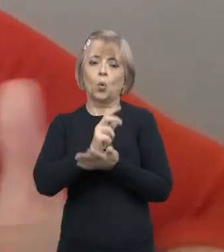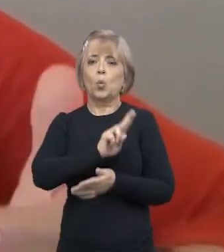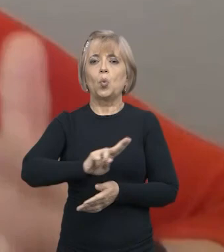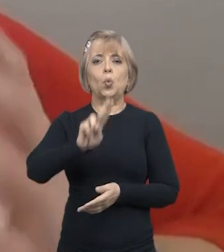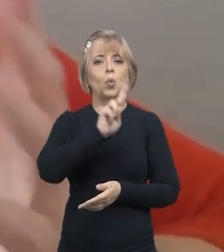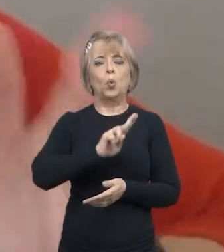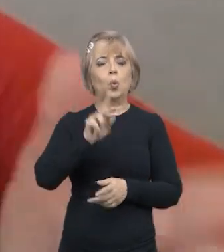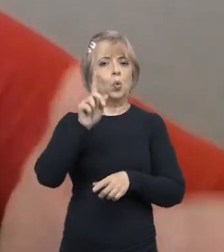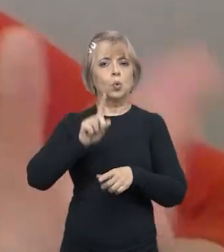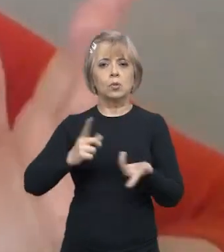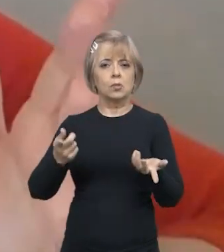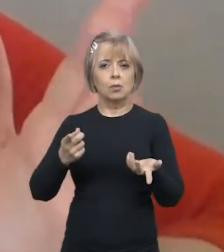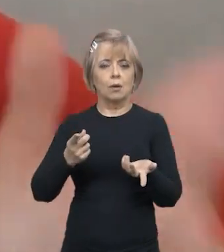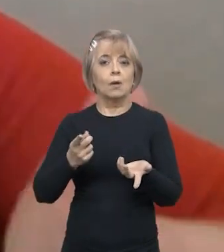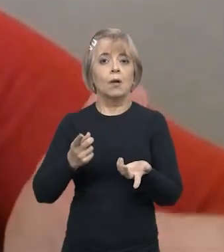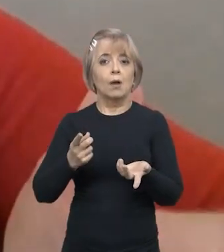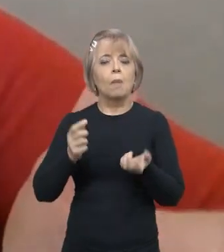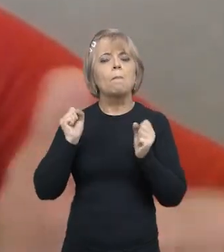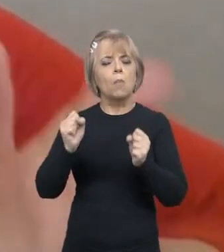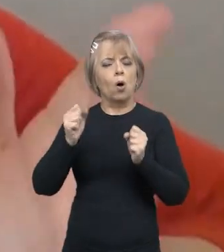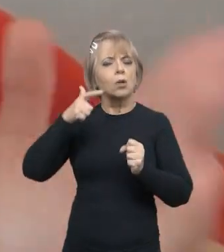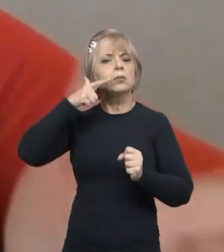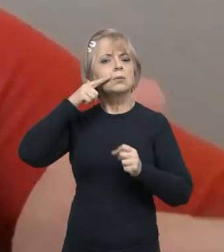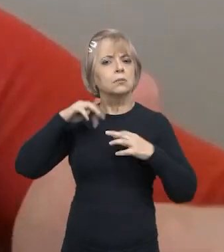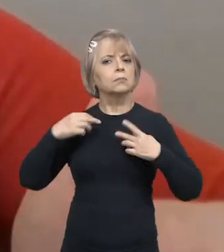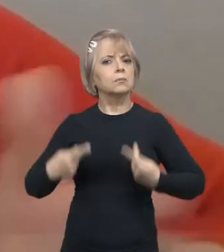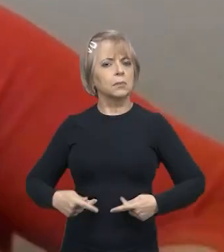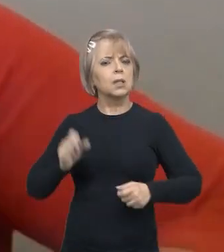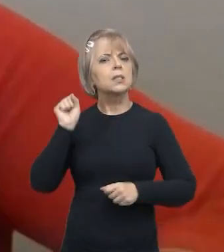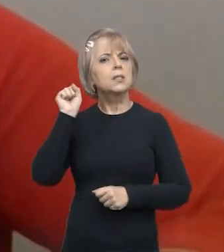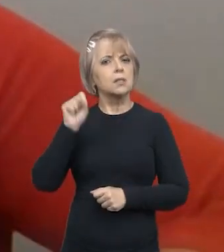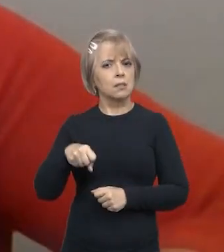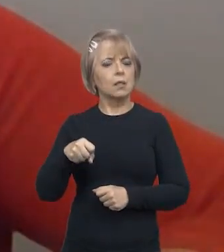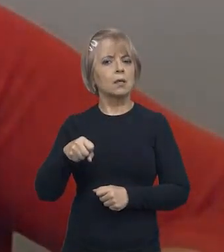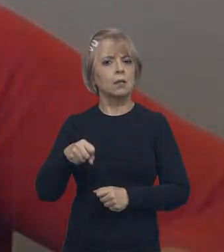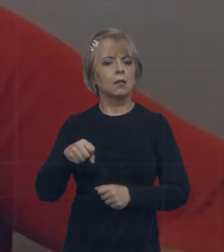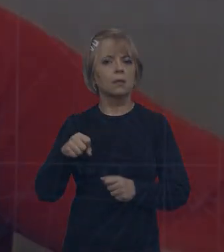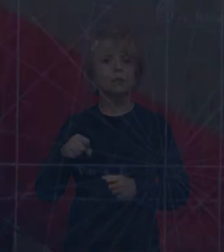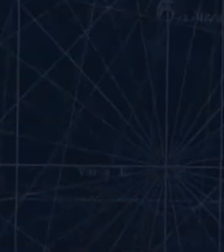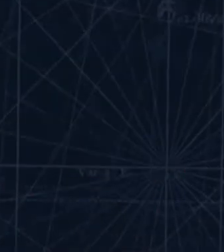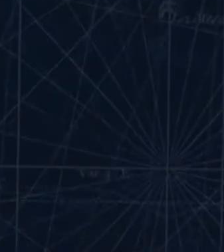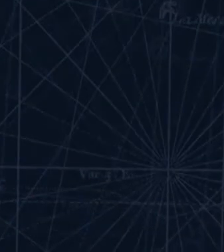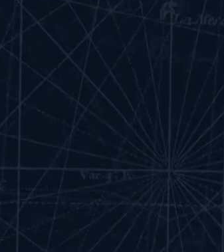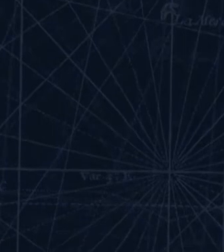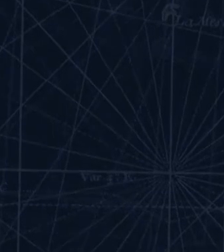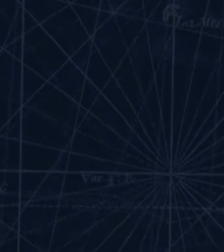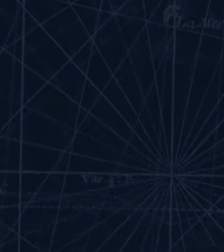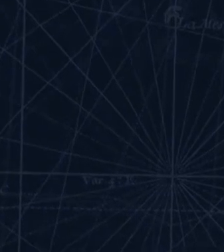fornecedor e pode falar com o Ministério Público, sim. O Ministério Público atua pro cidadão.